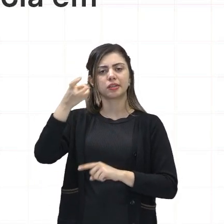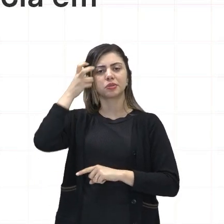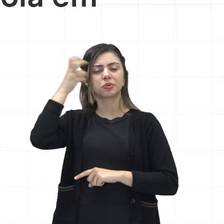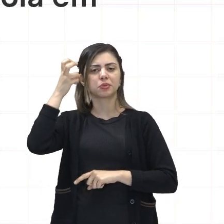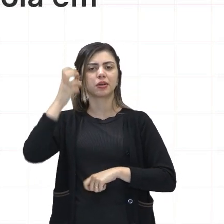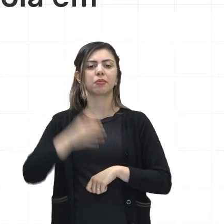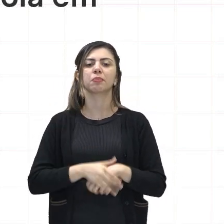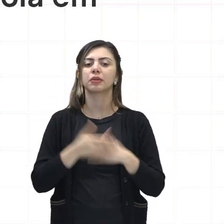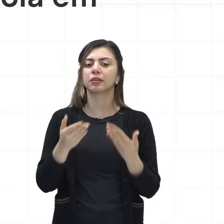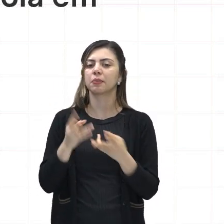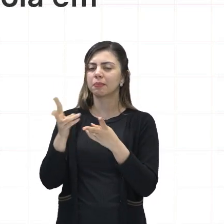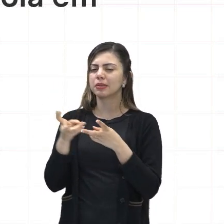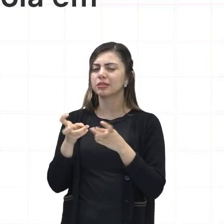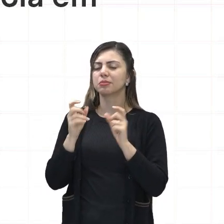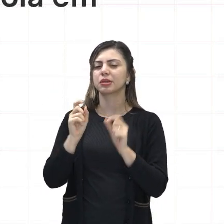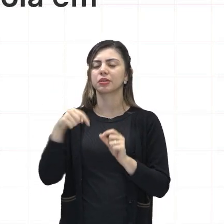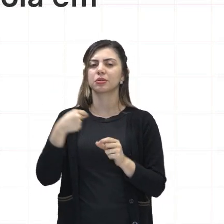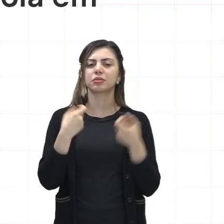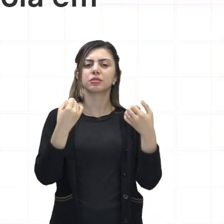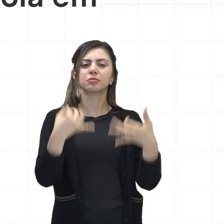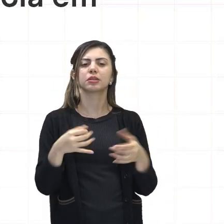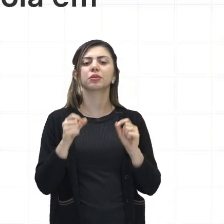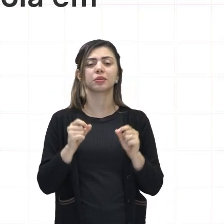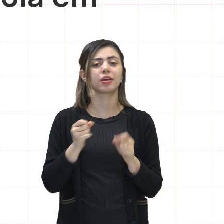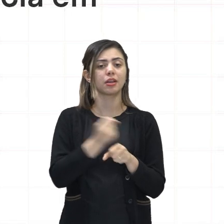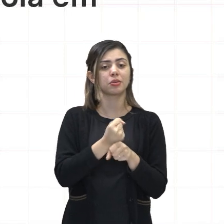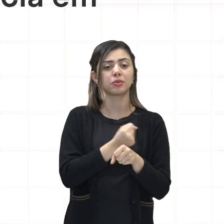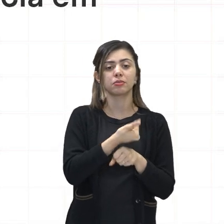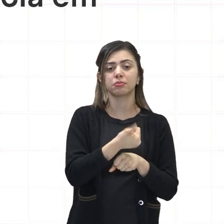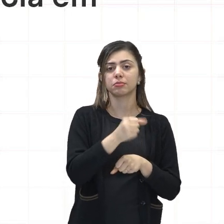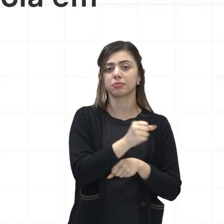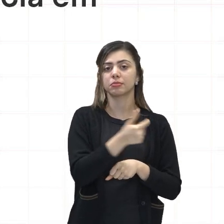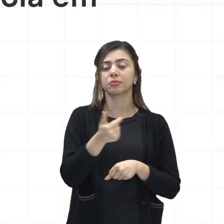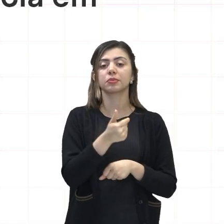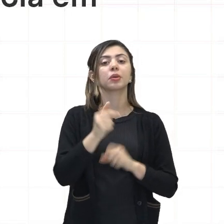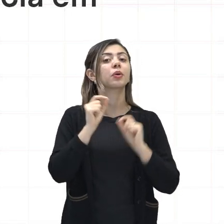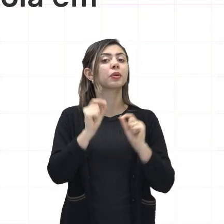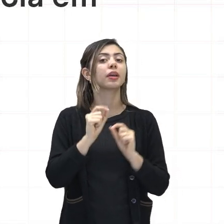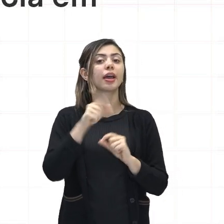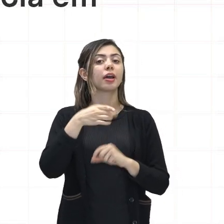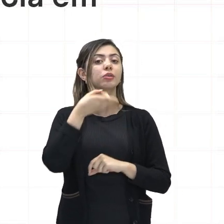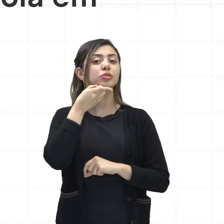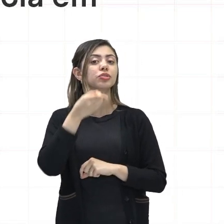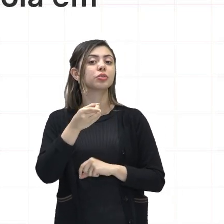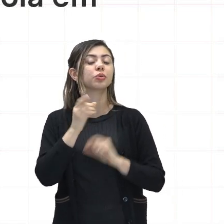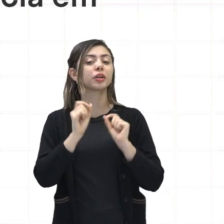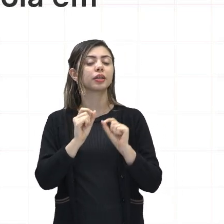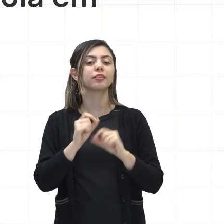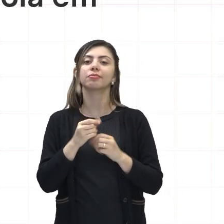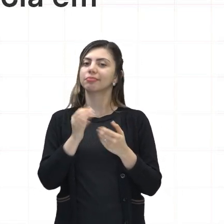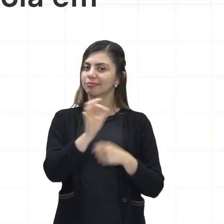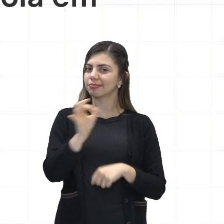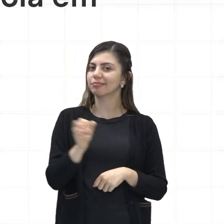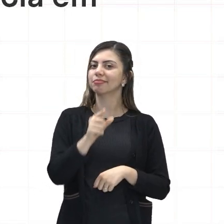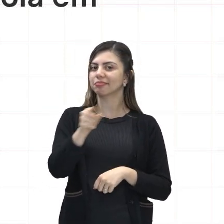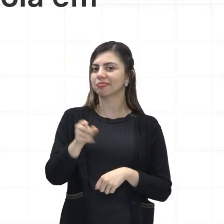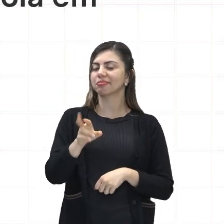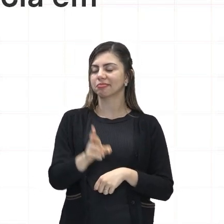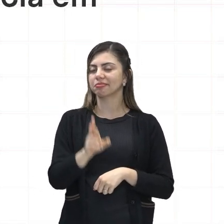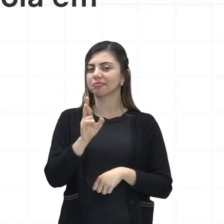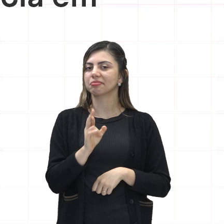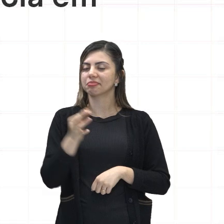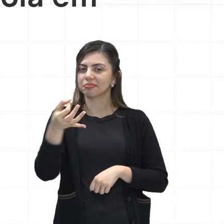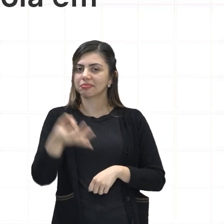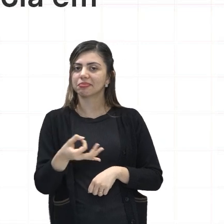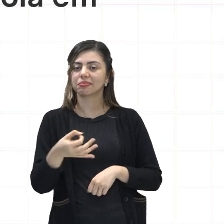ó. Observa que nós estamos falando de 1822, que é a data de quê? Exatamente, você que respondeu